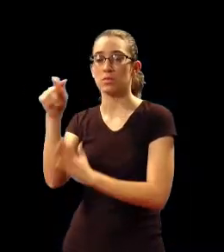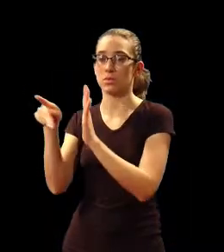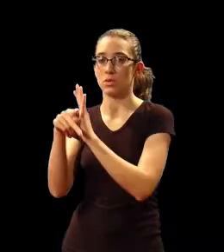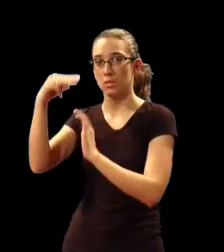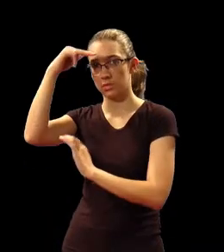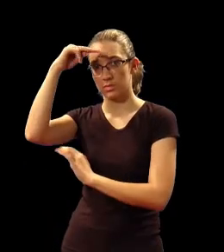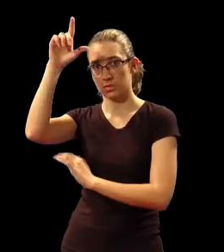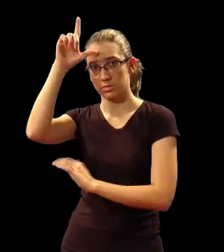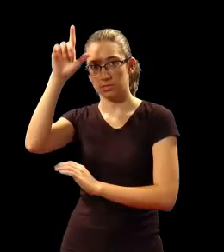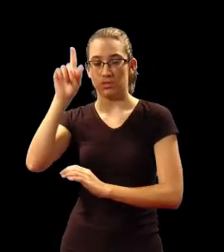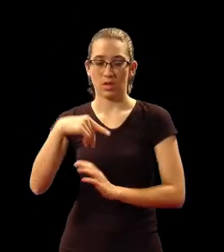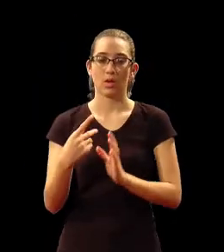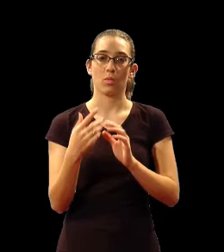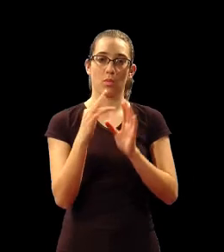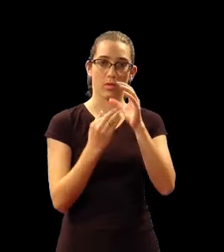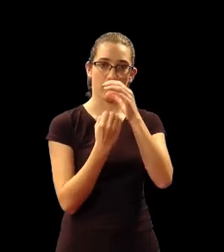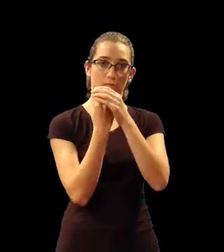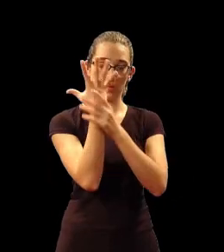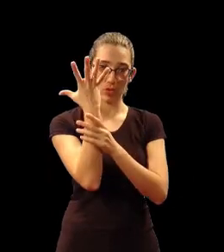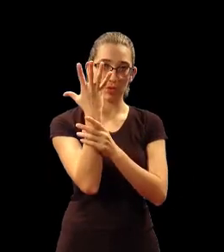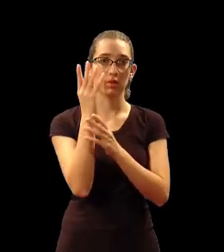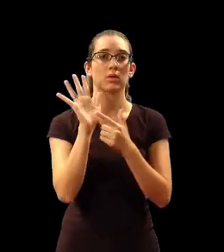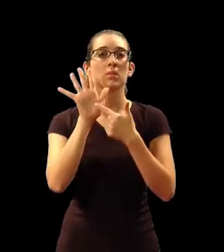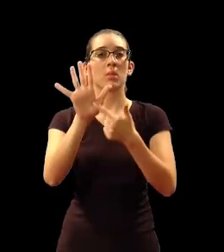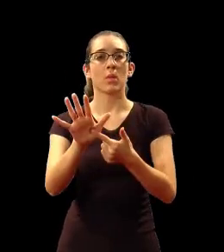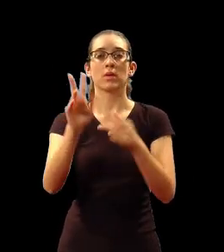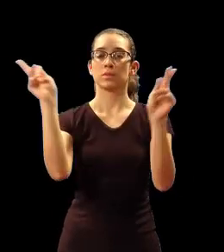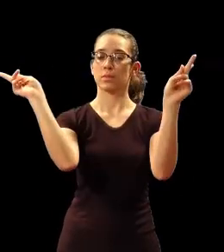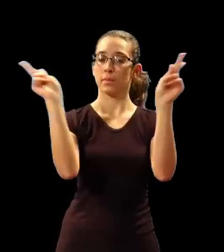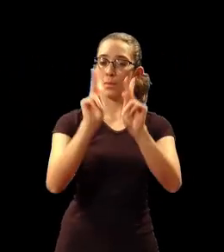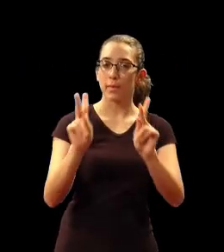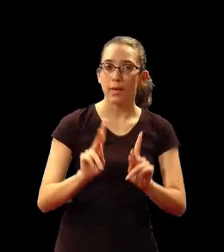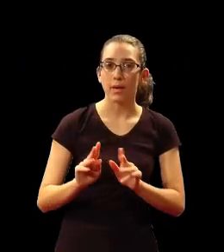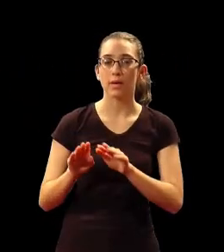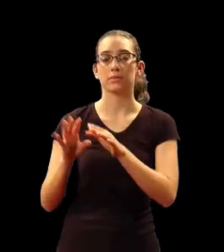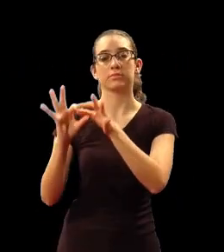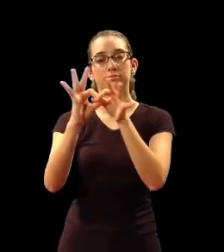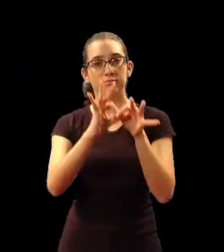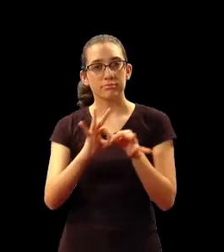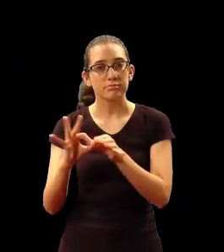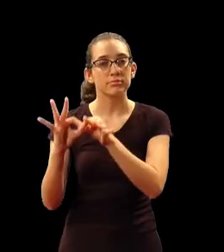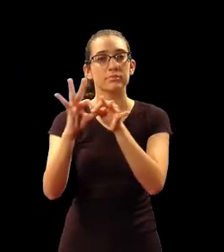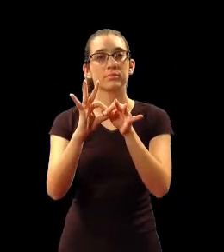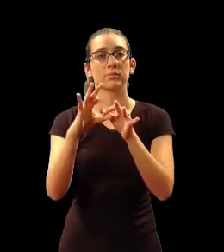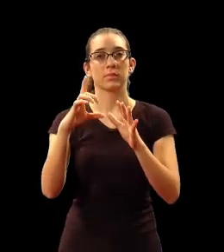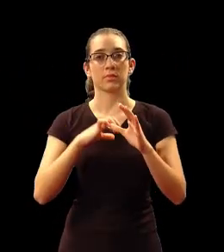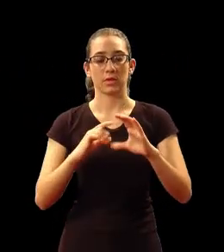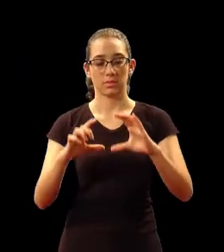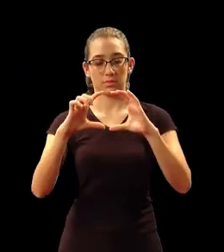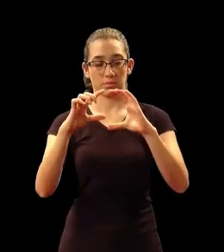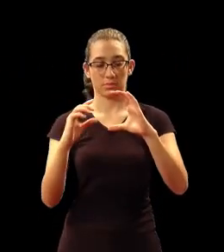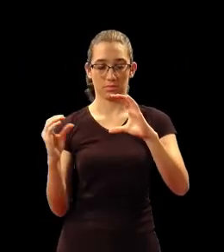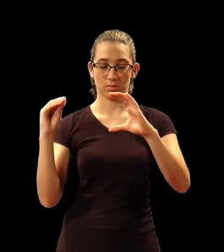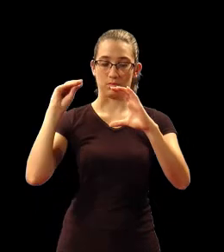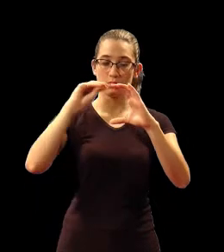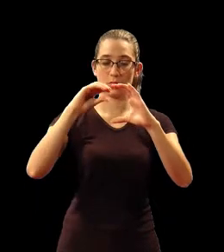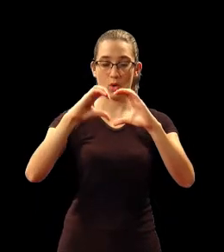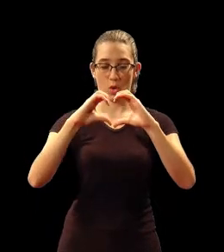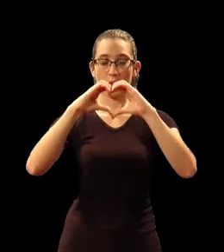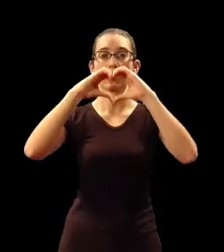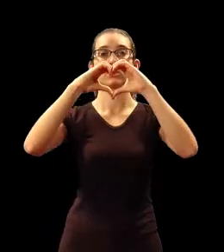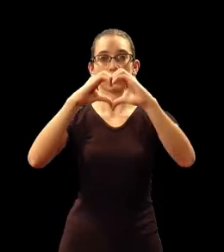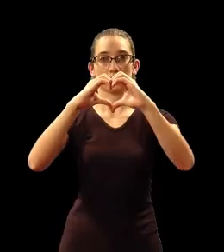aparece uma flor, que na época simbolizava a paz, a harmonia. Em cima dessa flor aparece